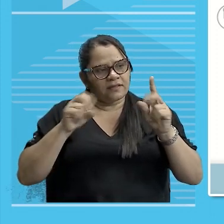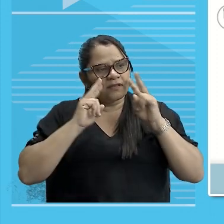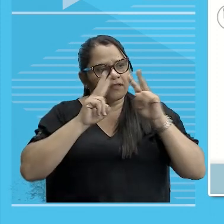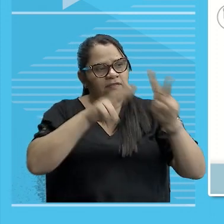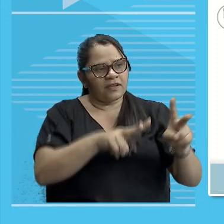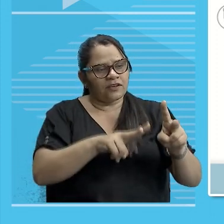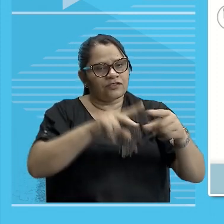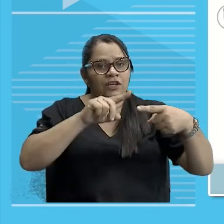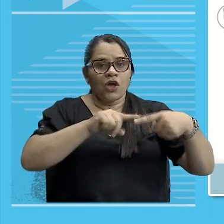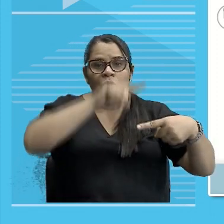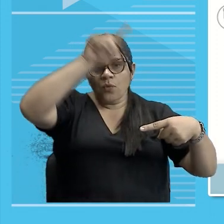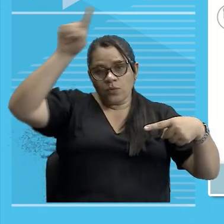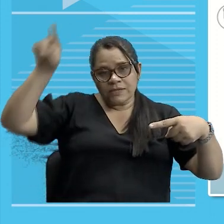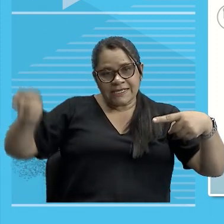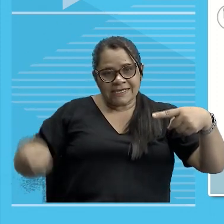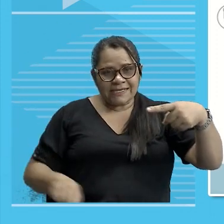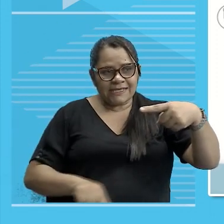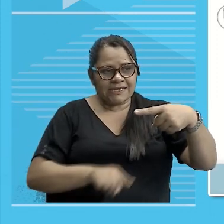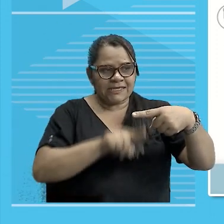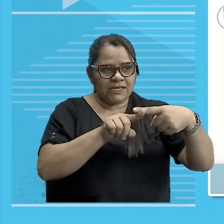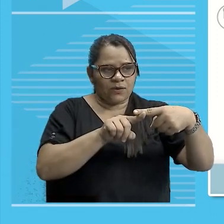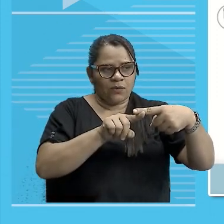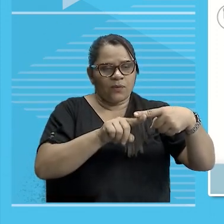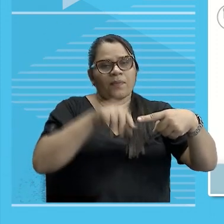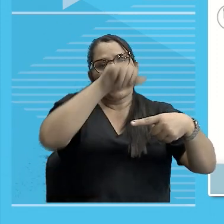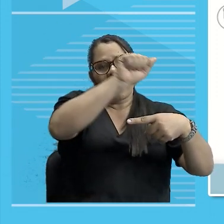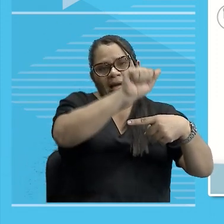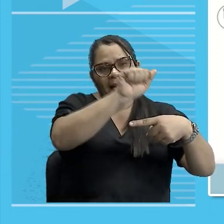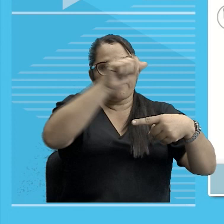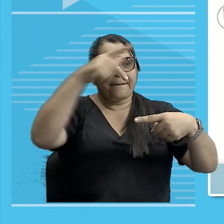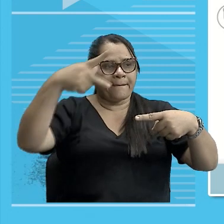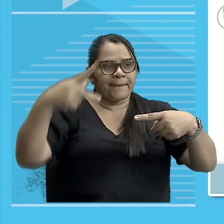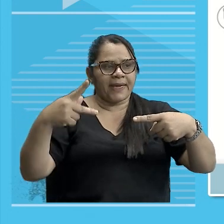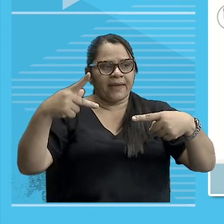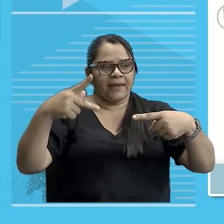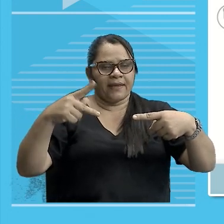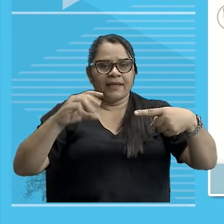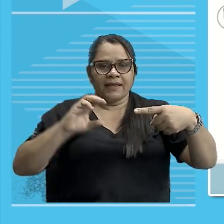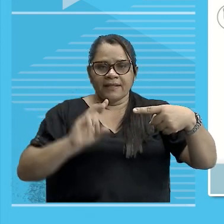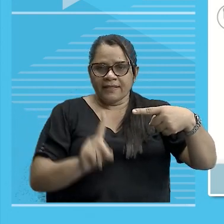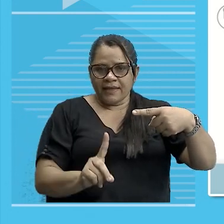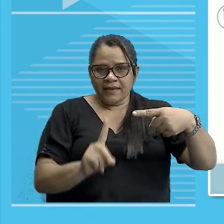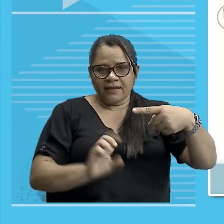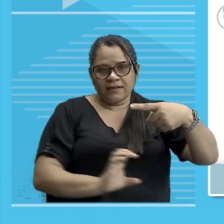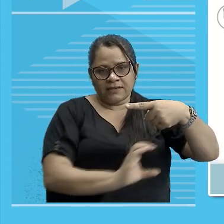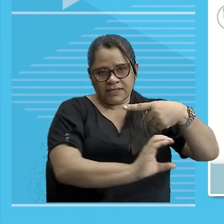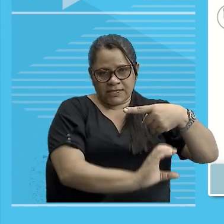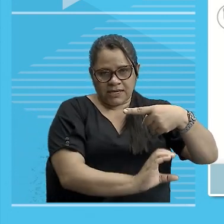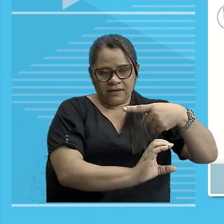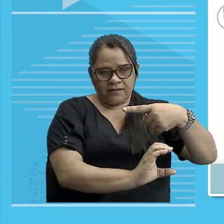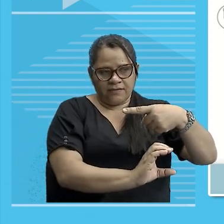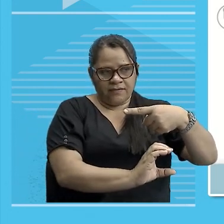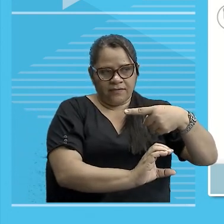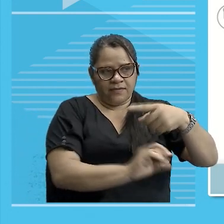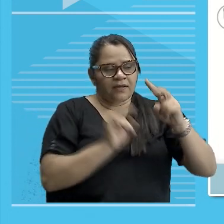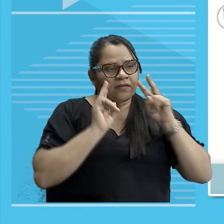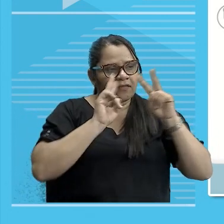PDC aqui é o número 1 número 2